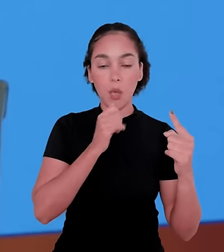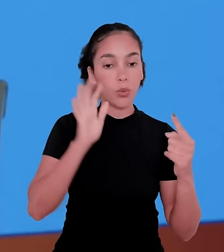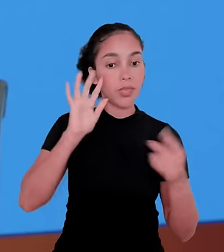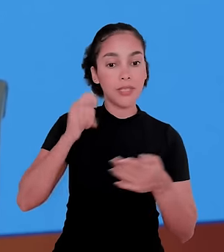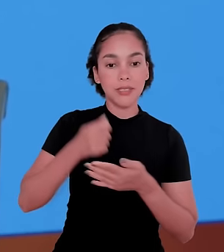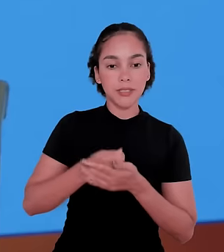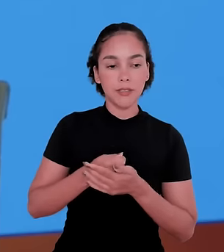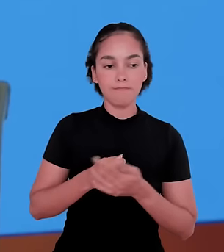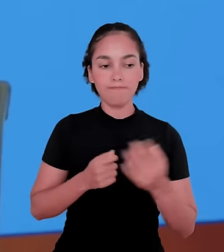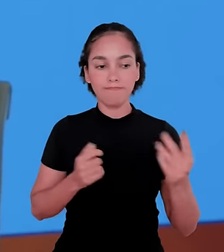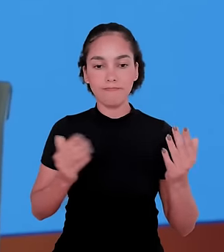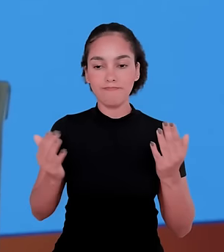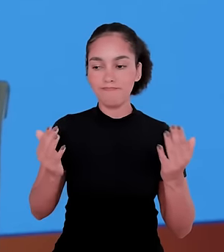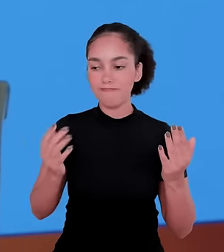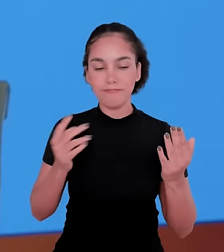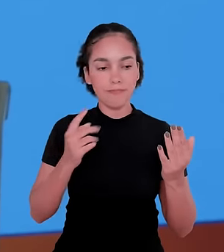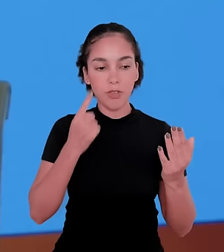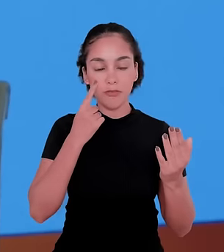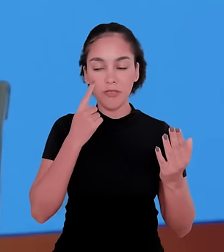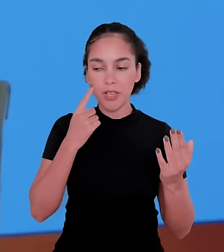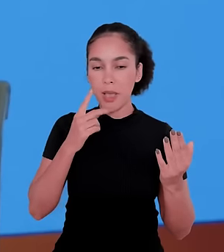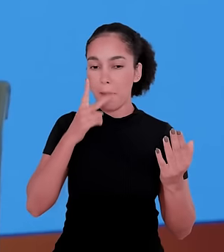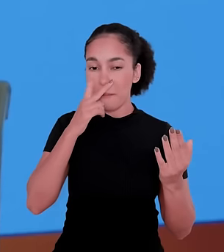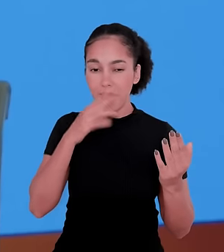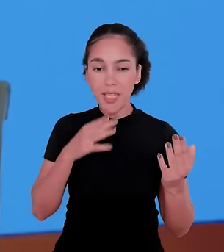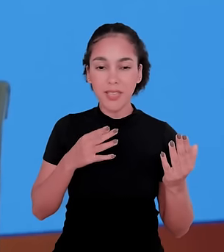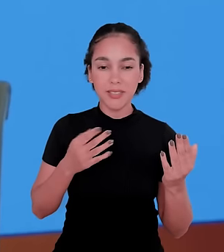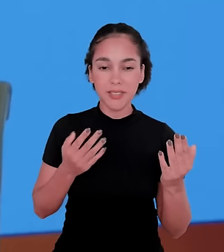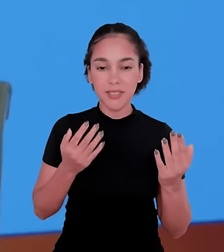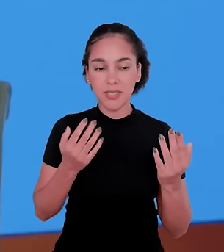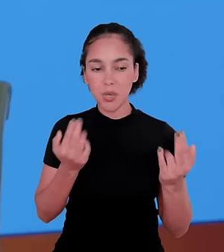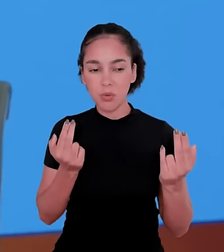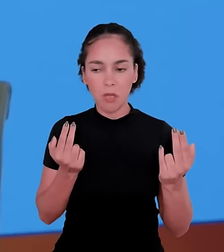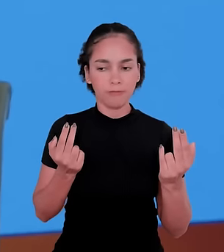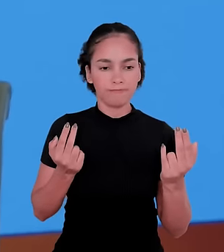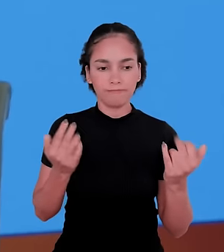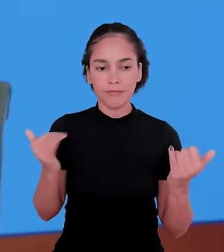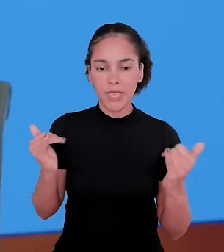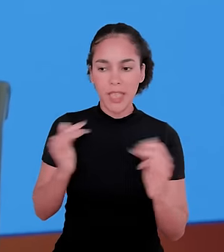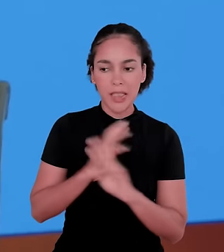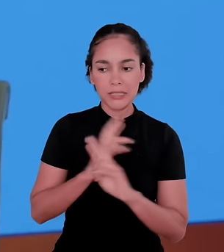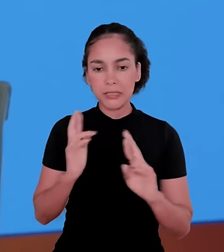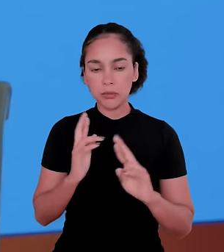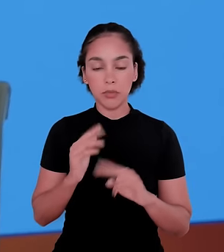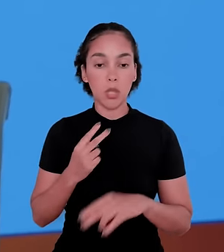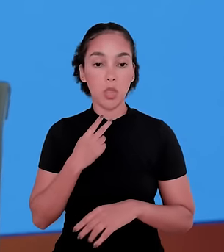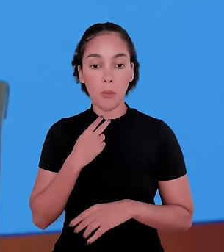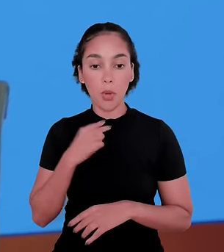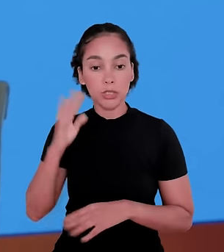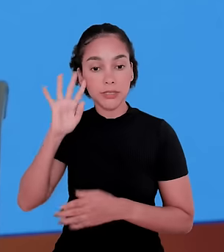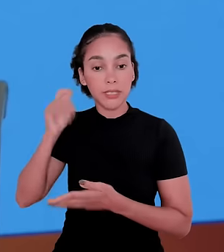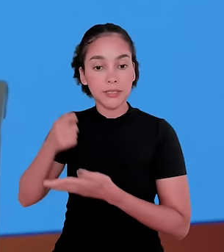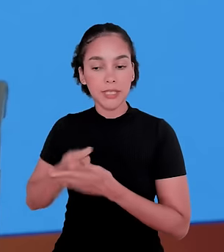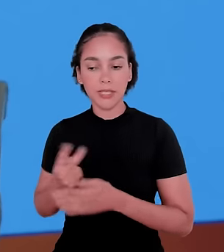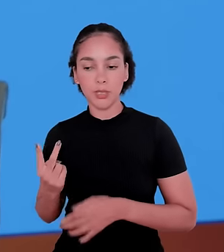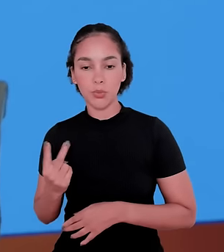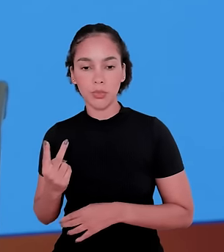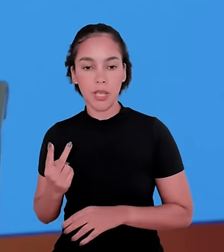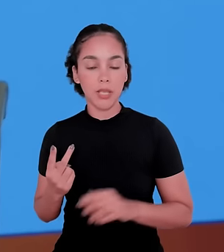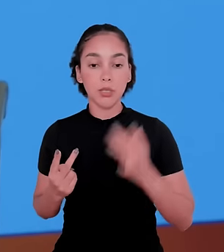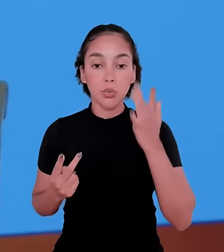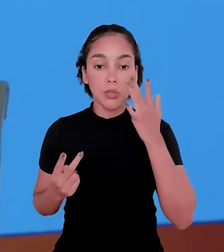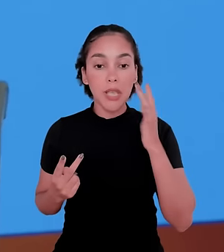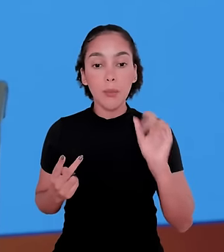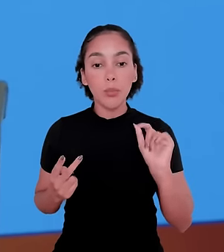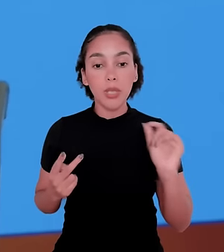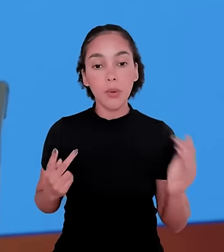parecida ou que tem alguma relação com aquela Então ela não pode decidir essa segunda sem saber o que aconteceu com a primeira então ele